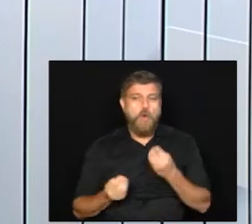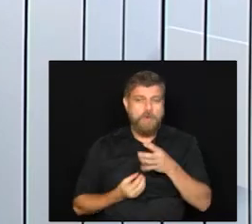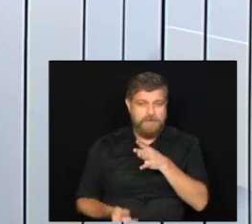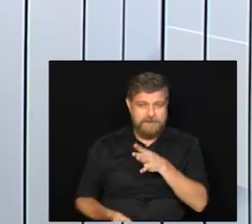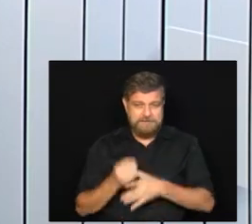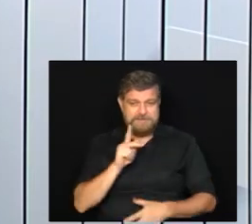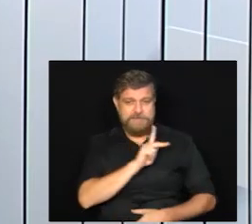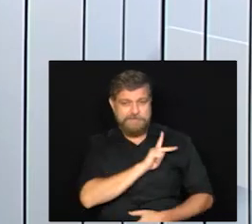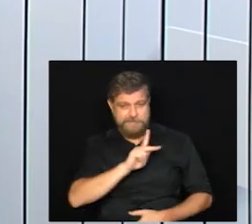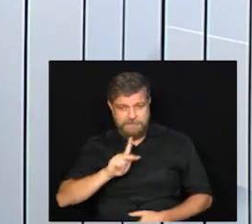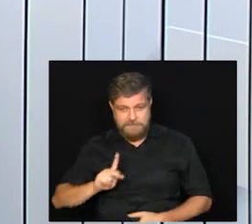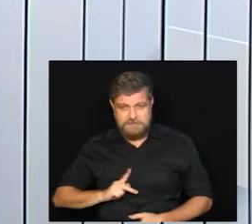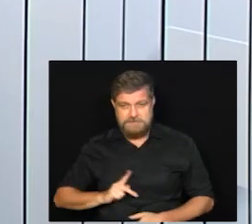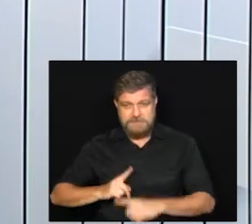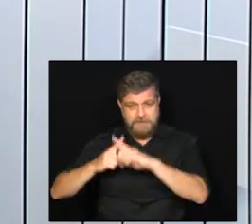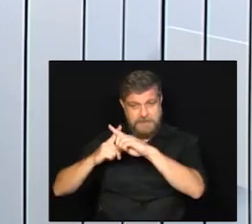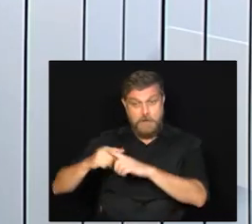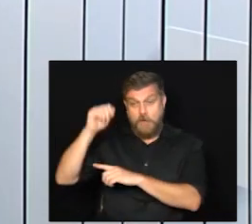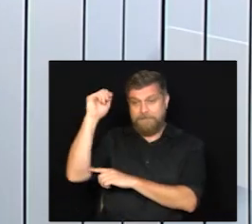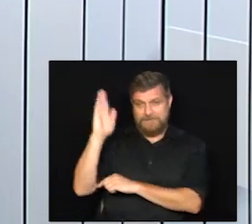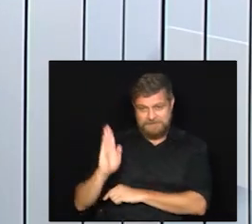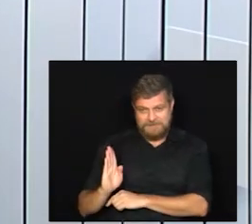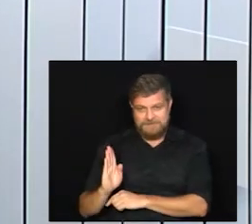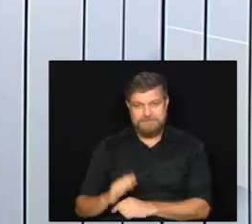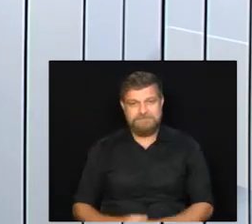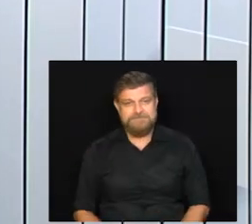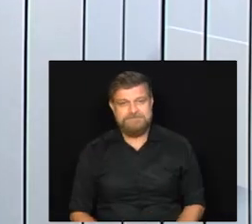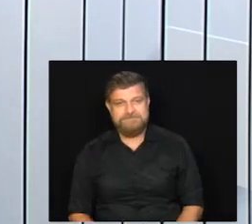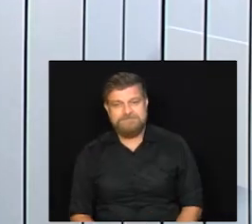da Ponte Preta pela Copa do Brasil.